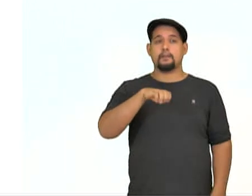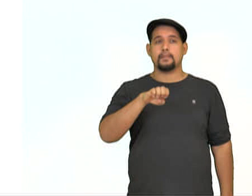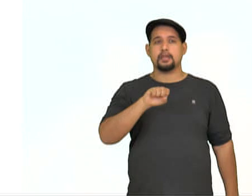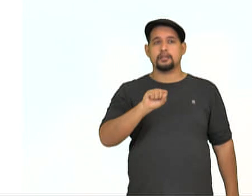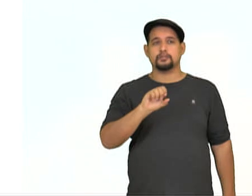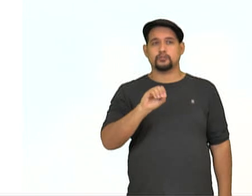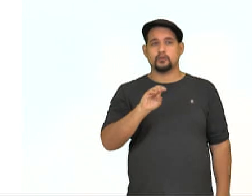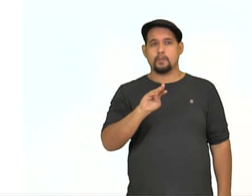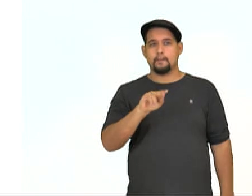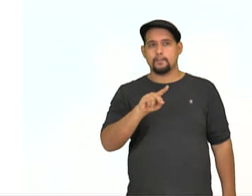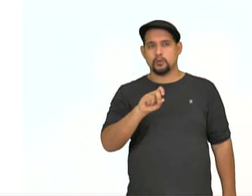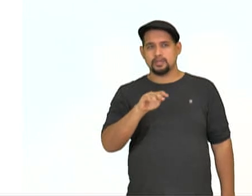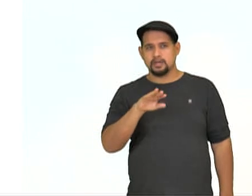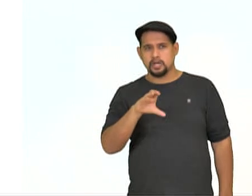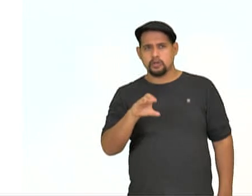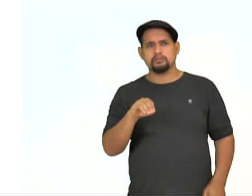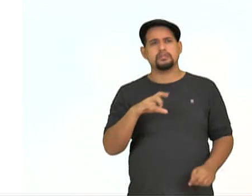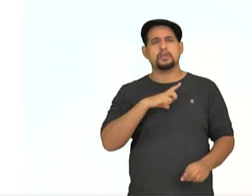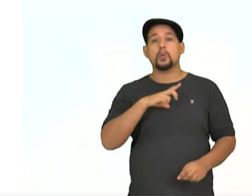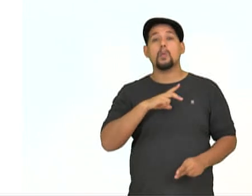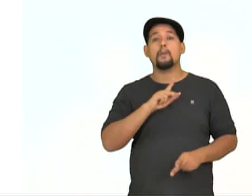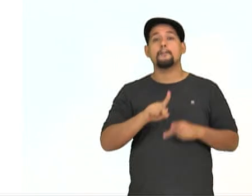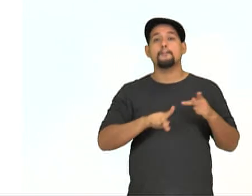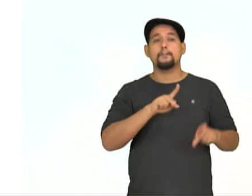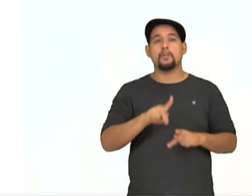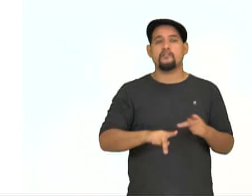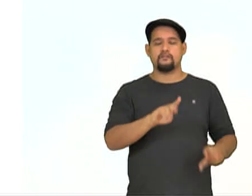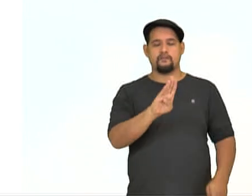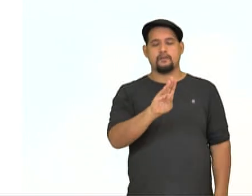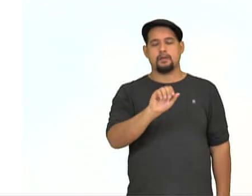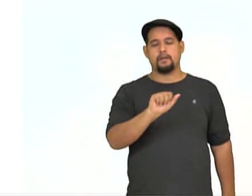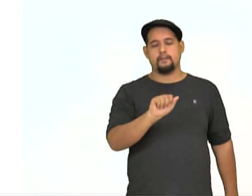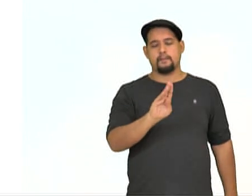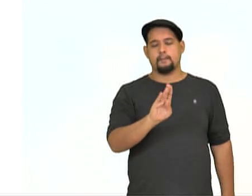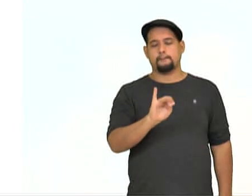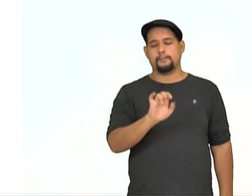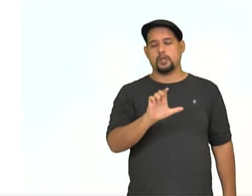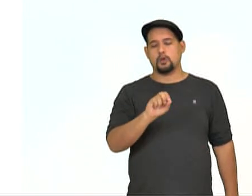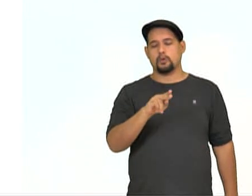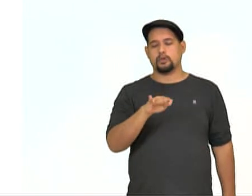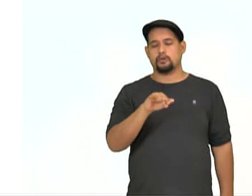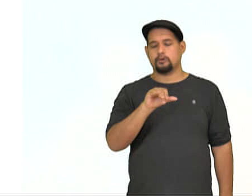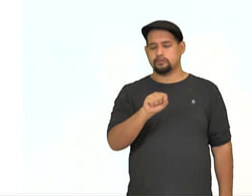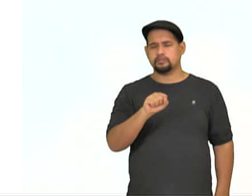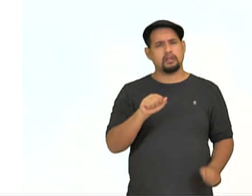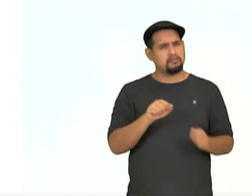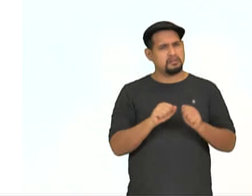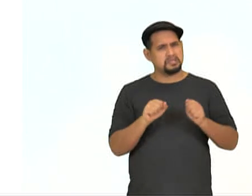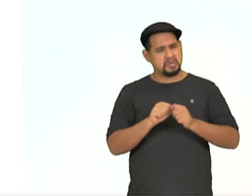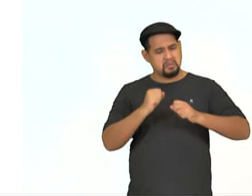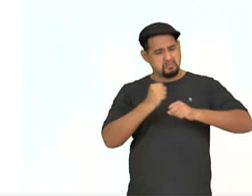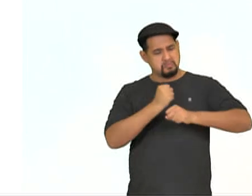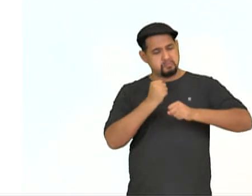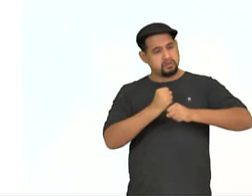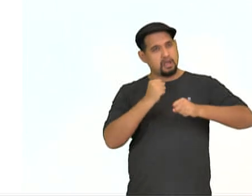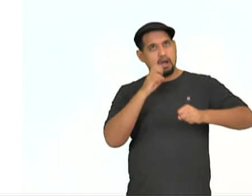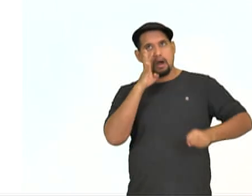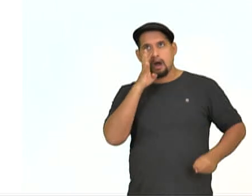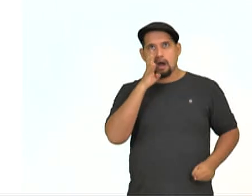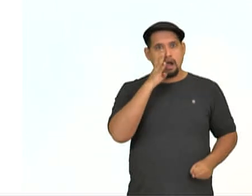os babilônios. Os babilônios era um povo muito desenvolvido, eles faziam zigurates, uma arquitetura muito grande e eles apreciavam muito